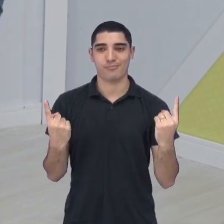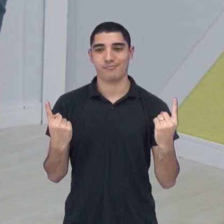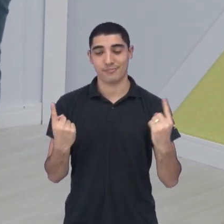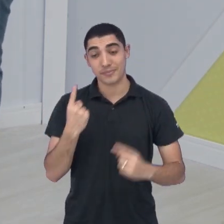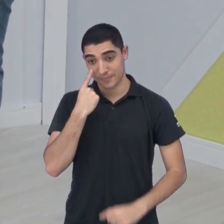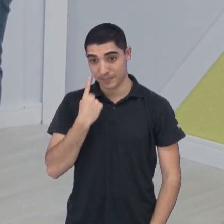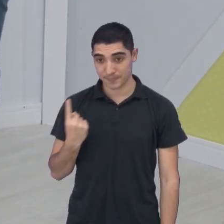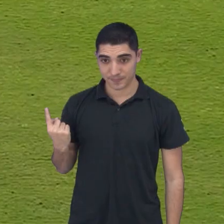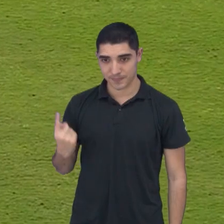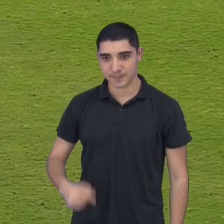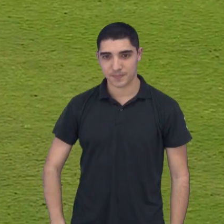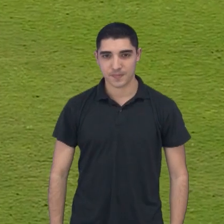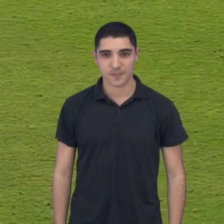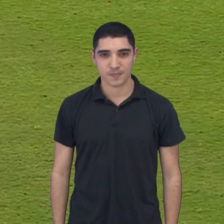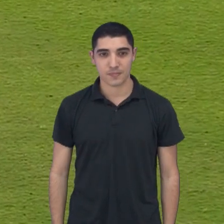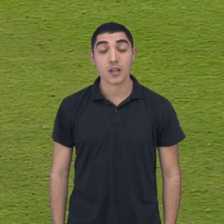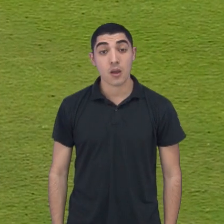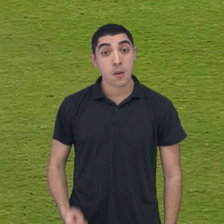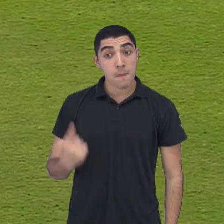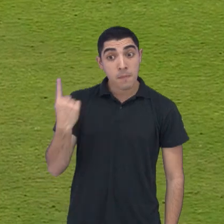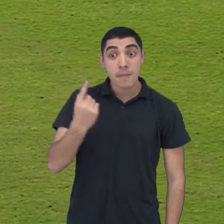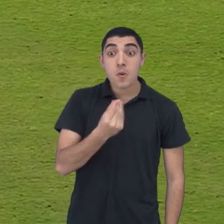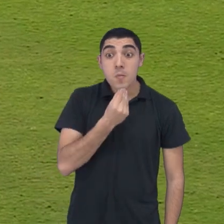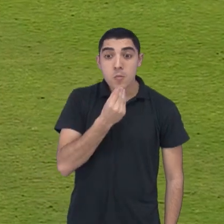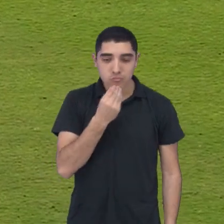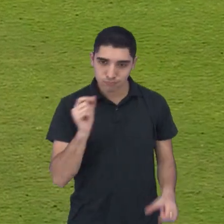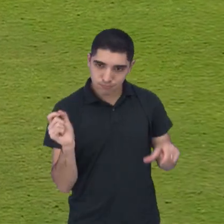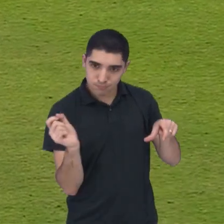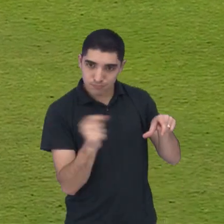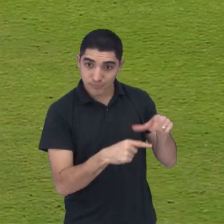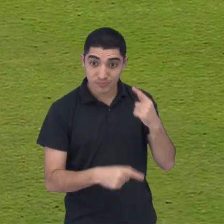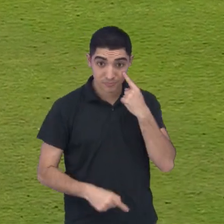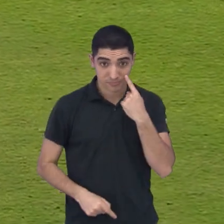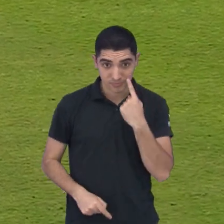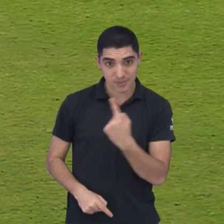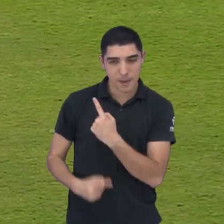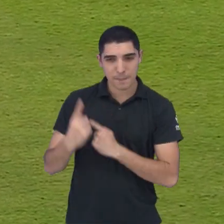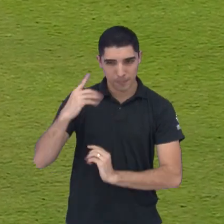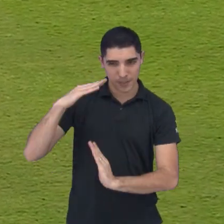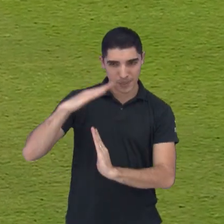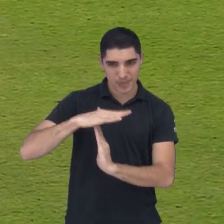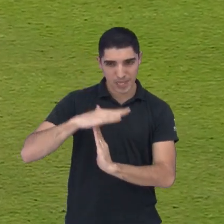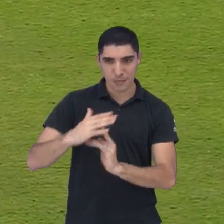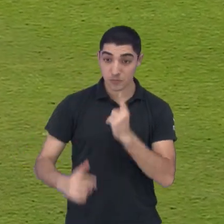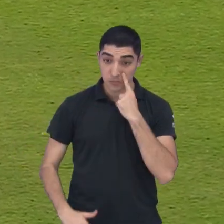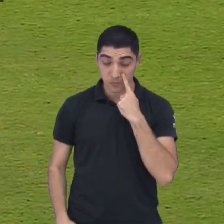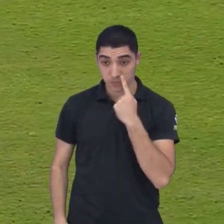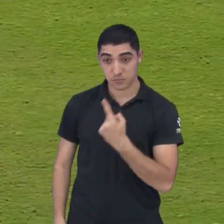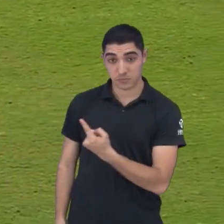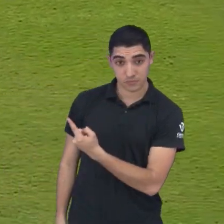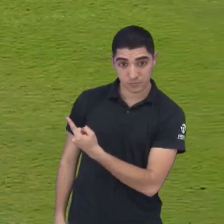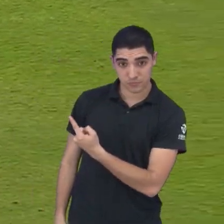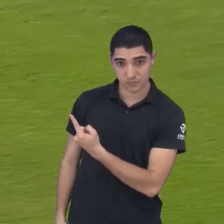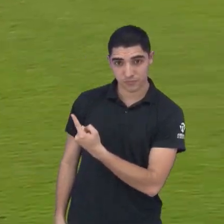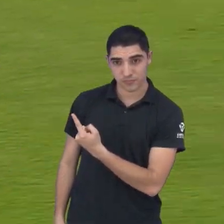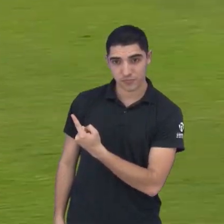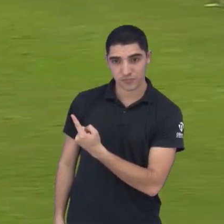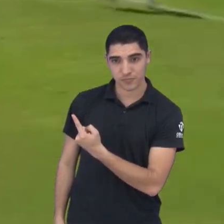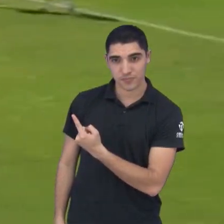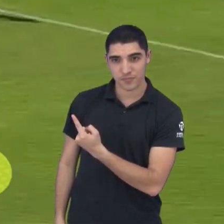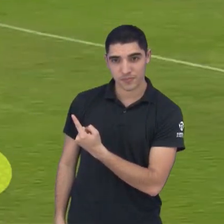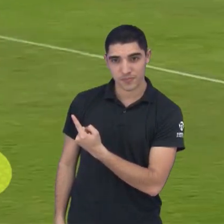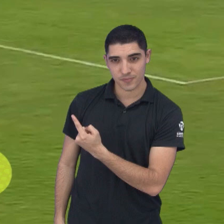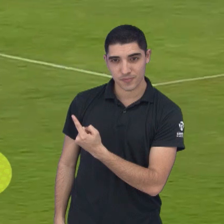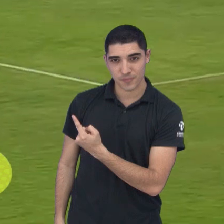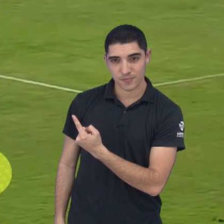solta, Matheus! O primeiro do jogo saiu no finzinho do primeiro tempo. Falta no círculo central. Heitor veio para a batida, a